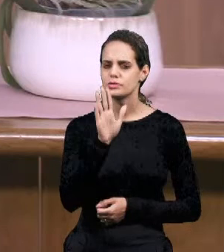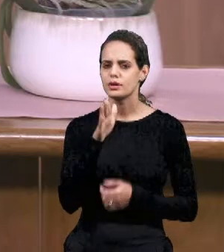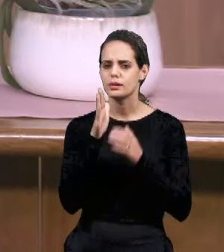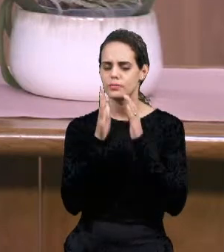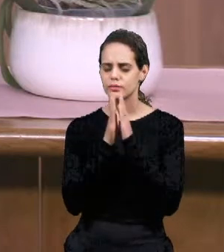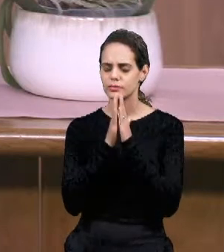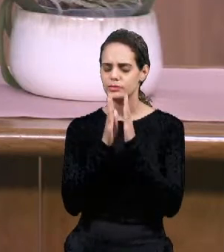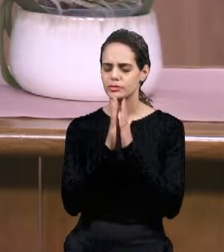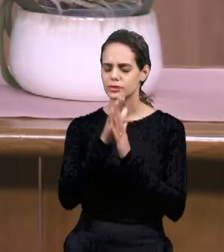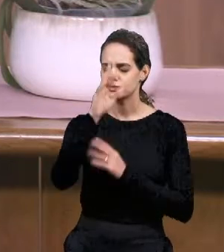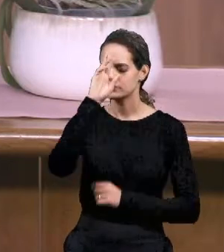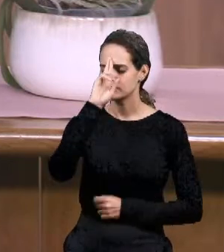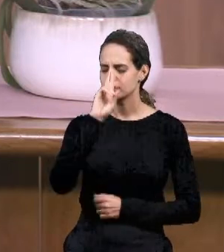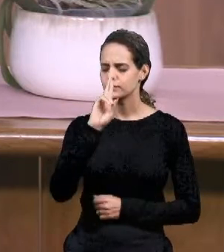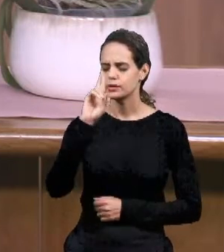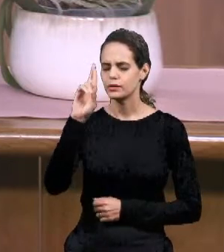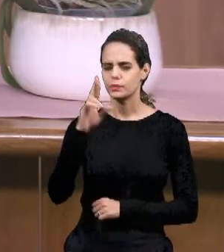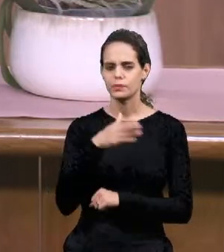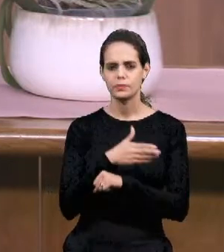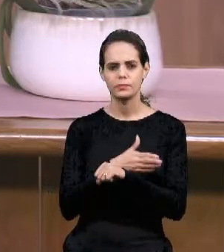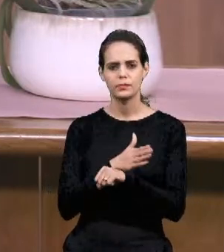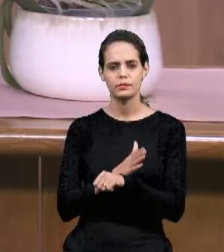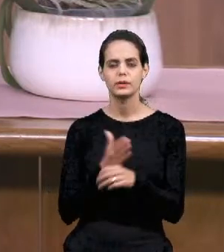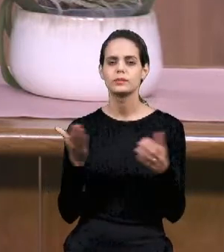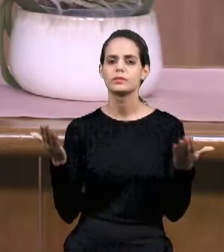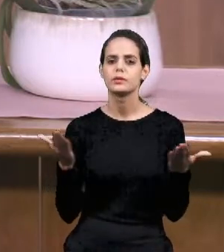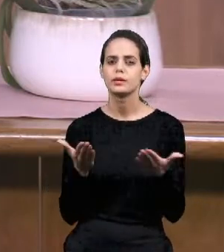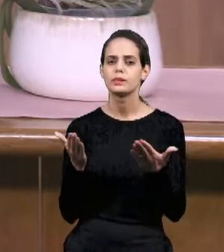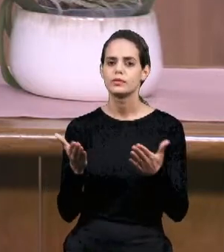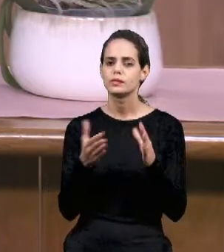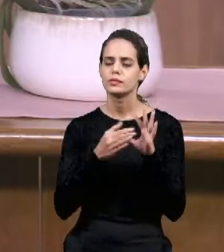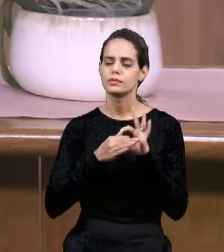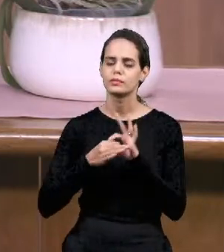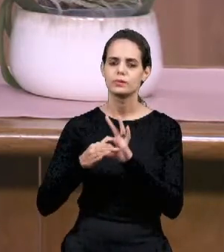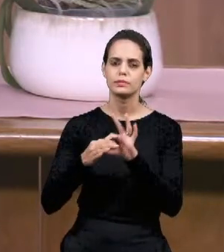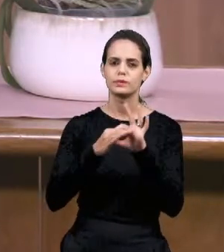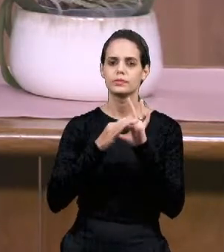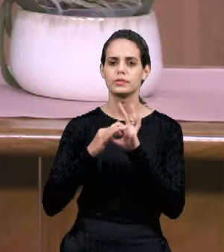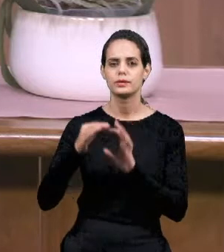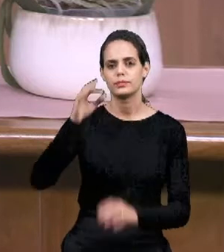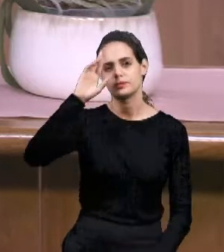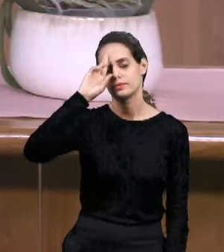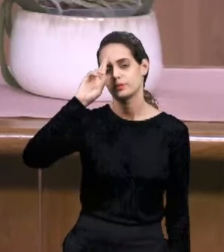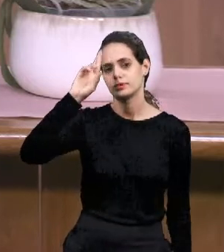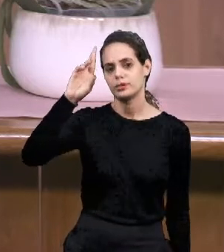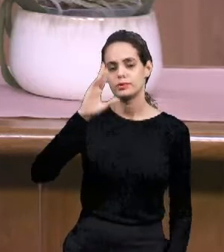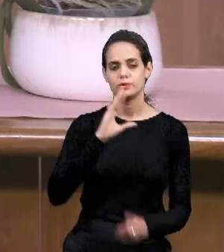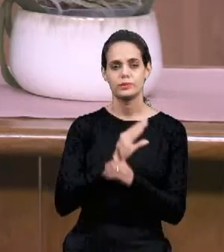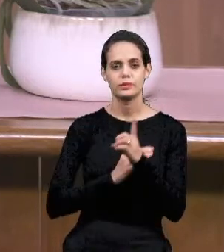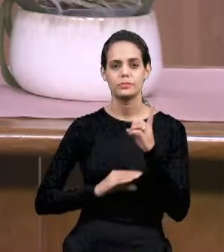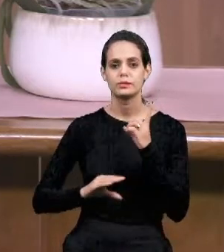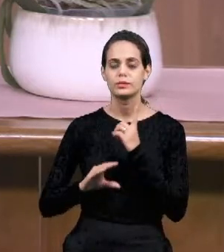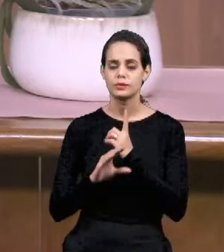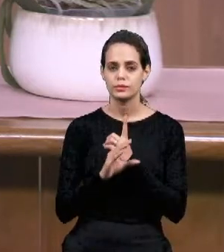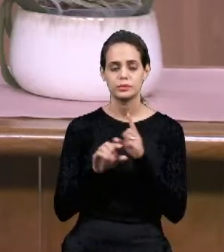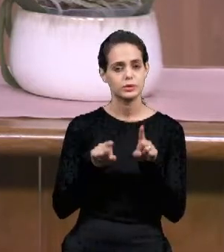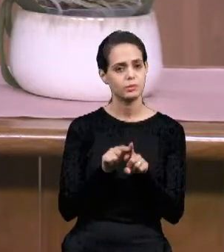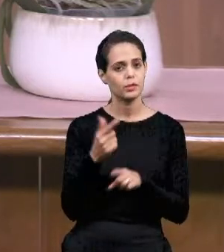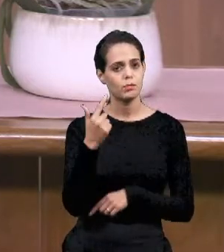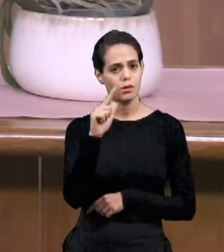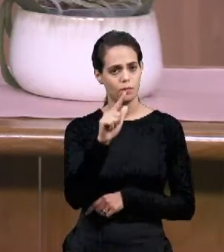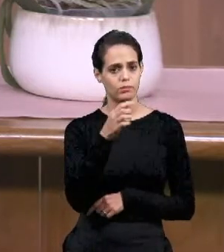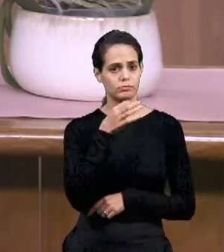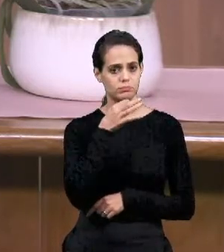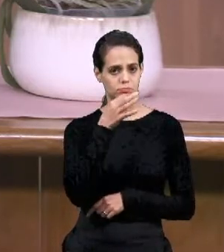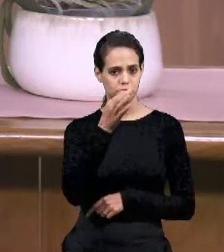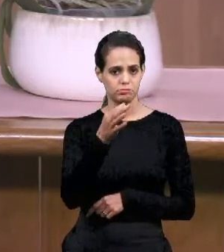esteja nesse momento buscando comunhão com o Senhor, para o culto. E também dar uma outra sugestão. Nesses 10